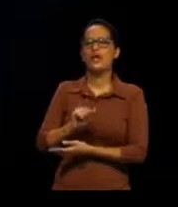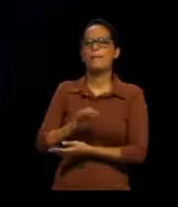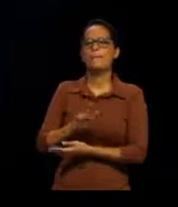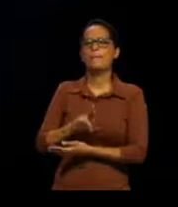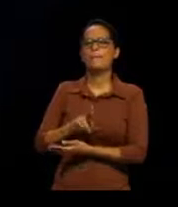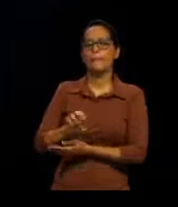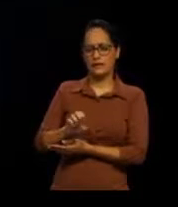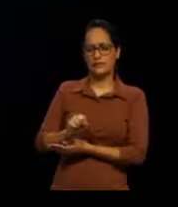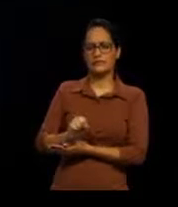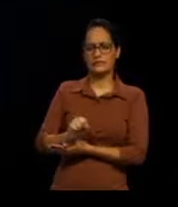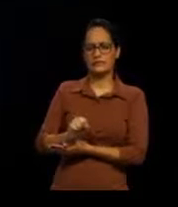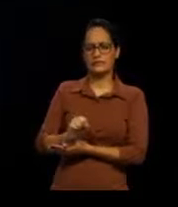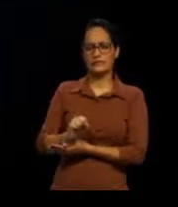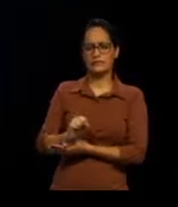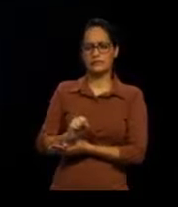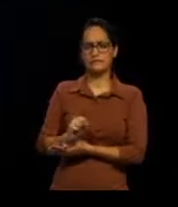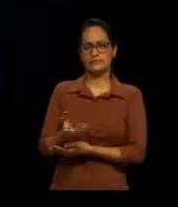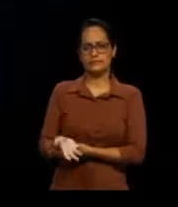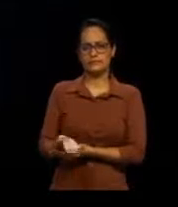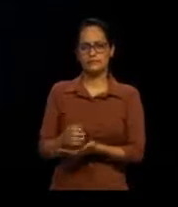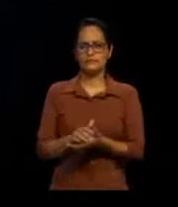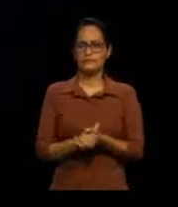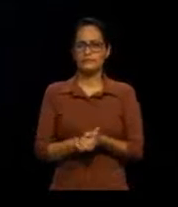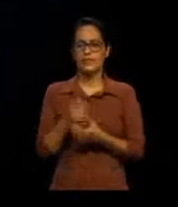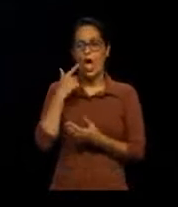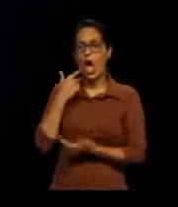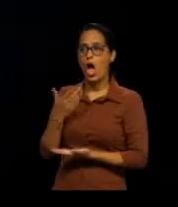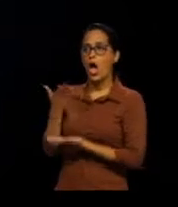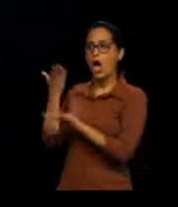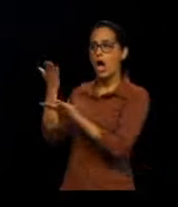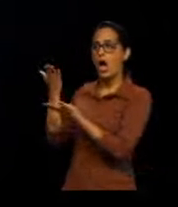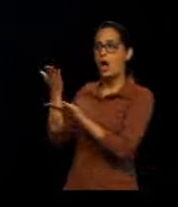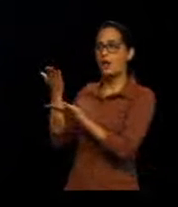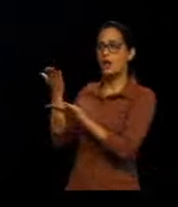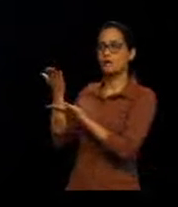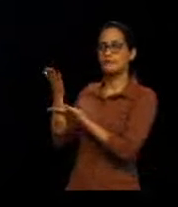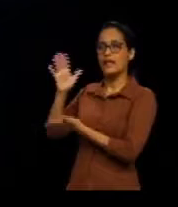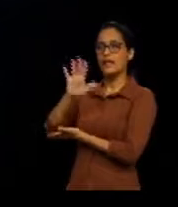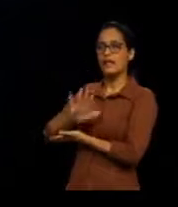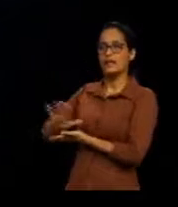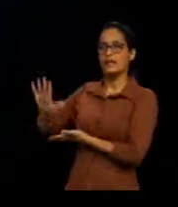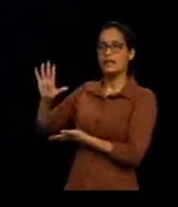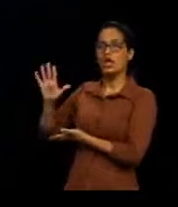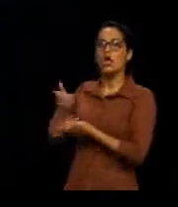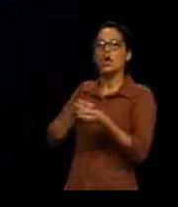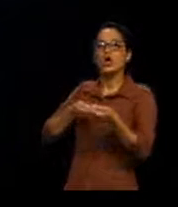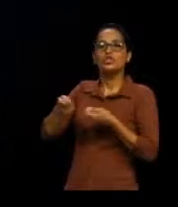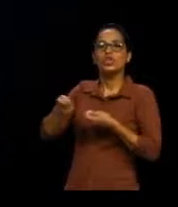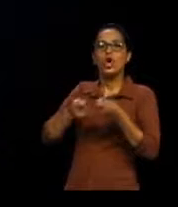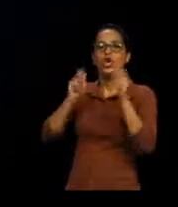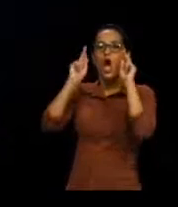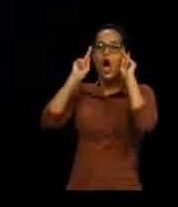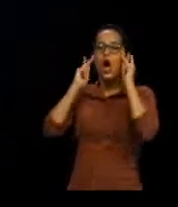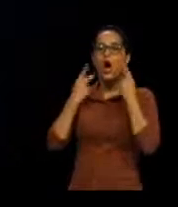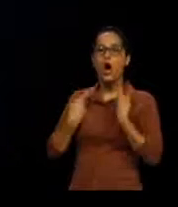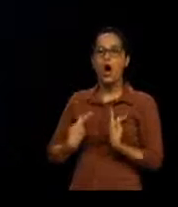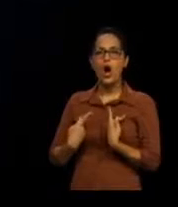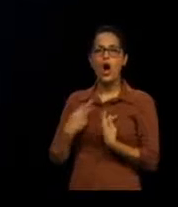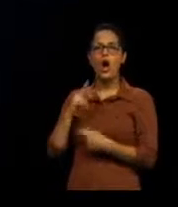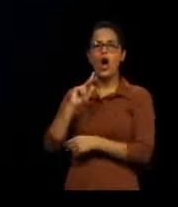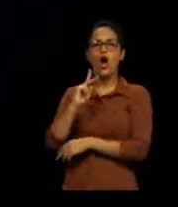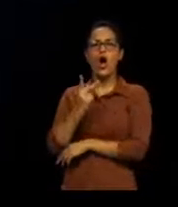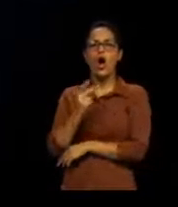aqui, então, essa lâmina aqui com o desenho do controle hormonal da diabetes. Nós sabemos, então,